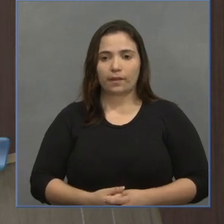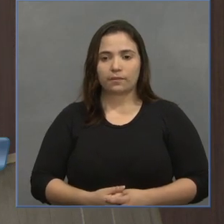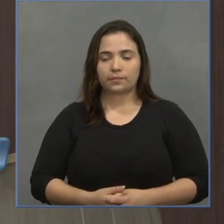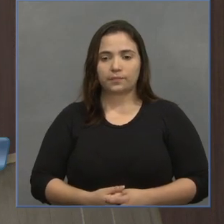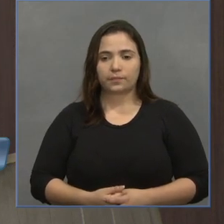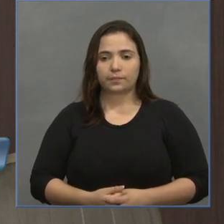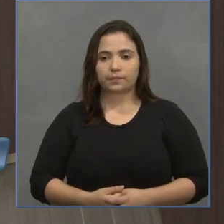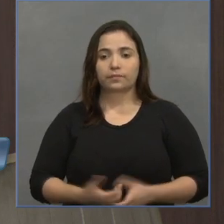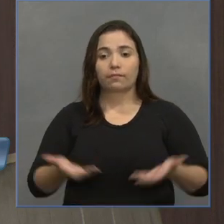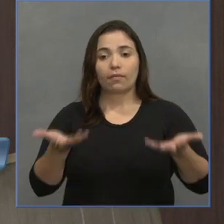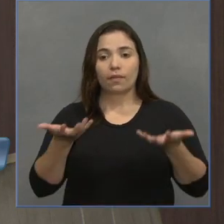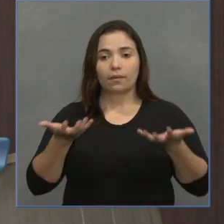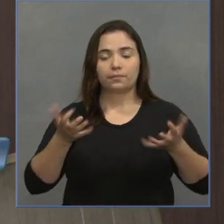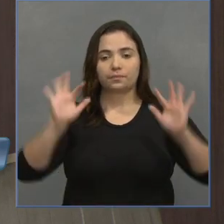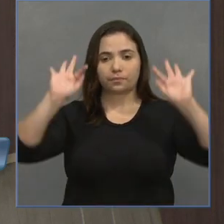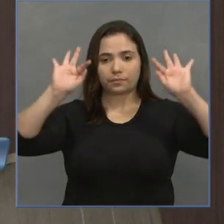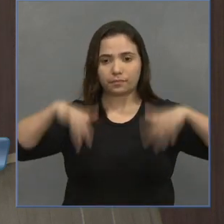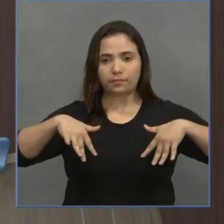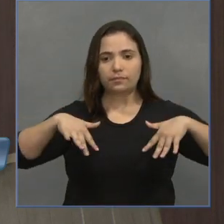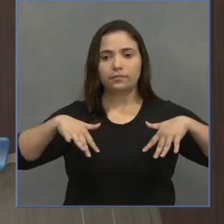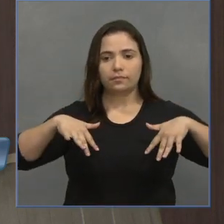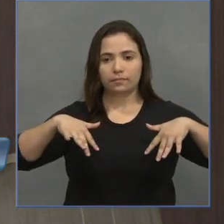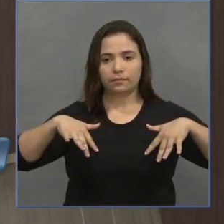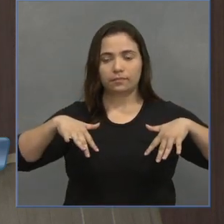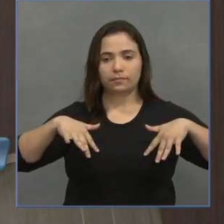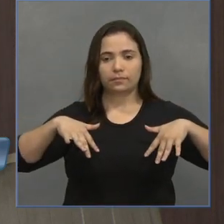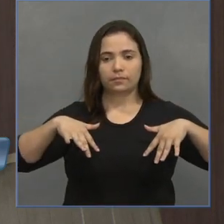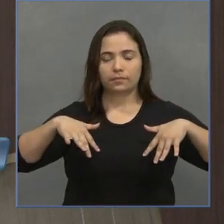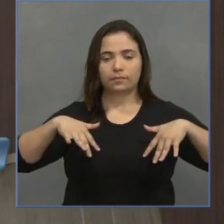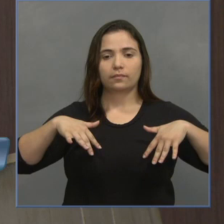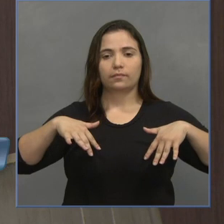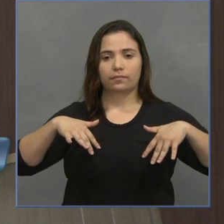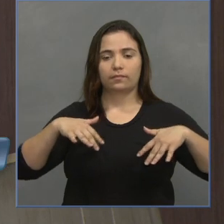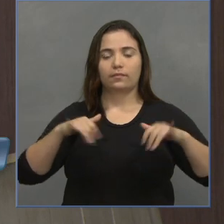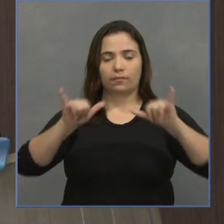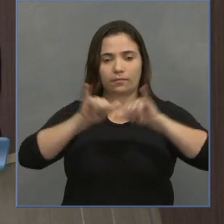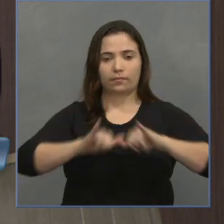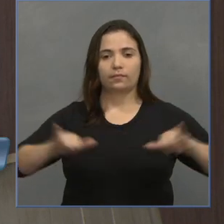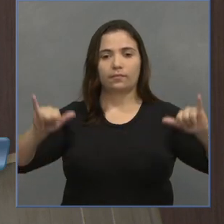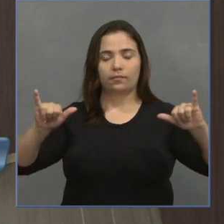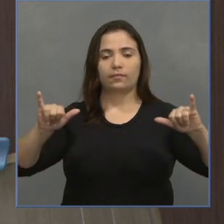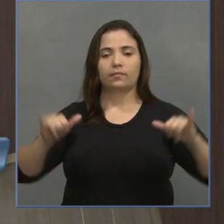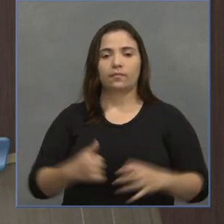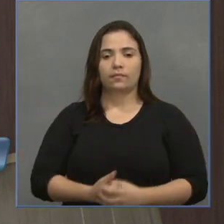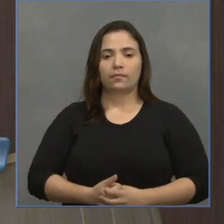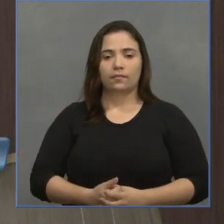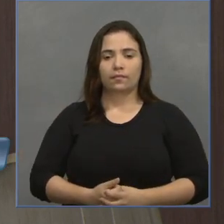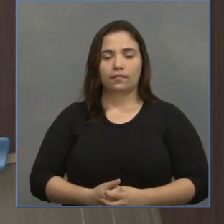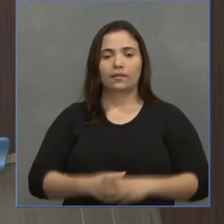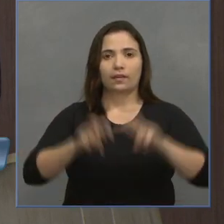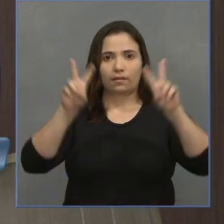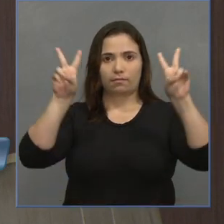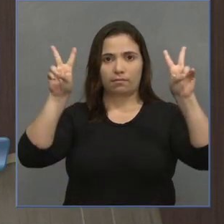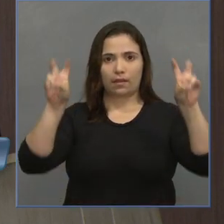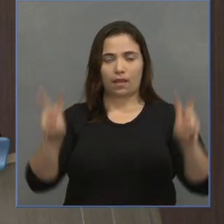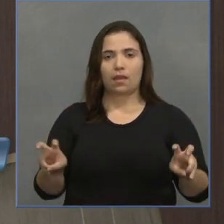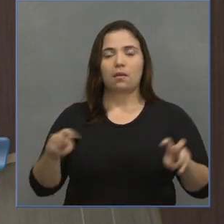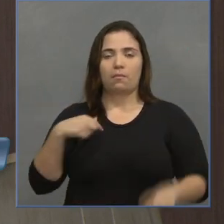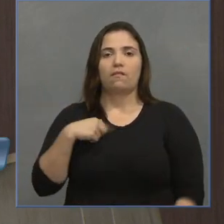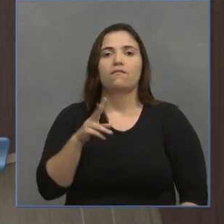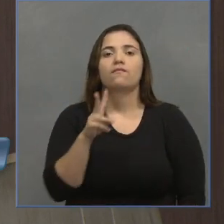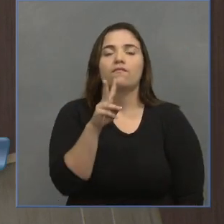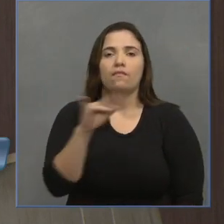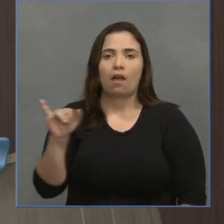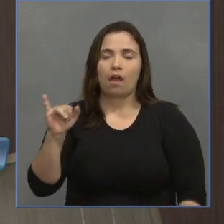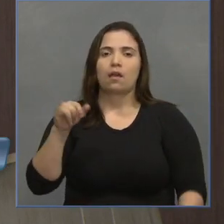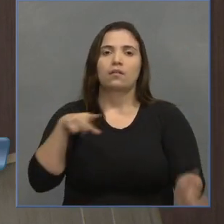portanto, finalizar, já obviamente adiantando temas que eu levarei ao encontro